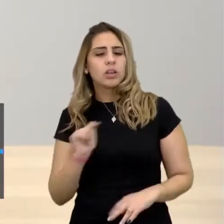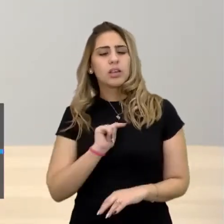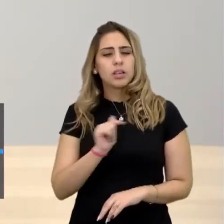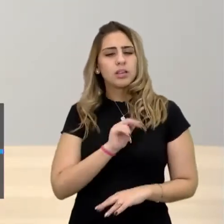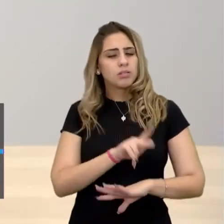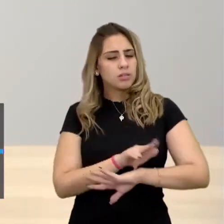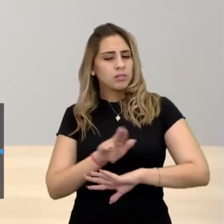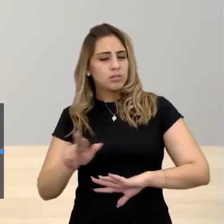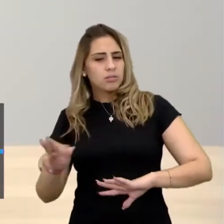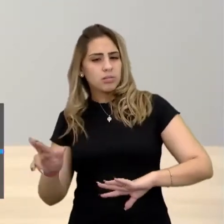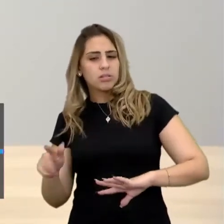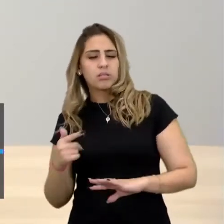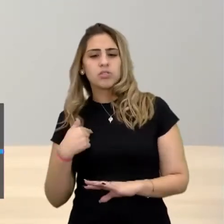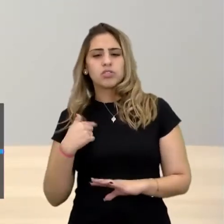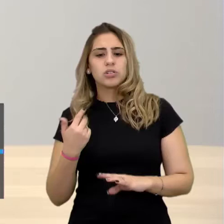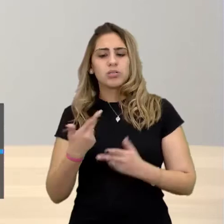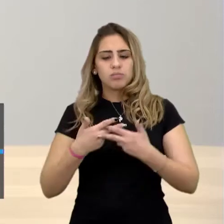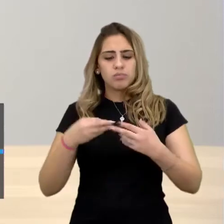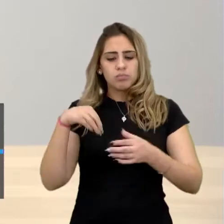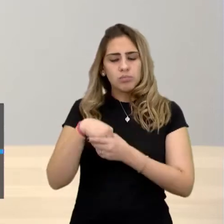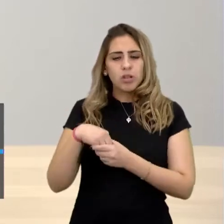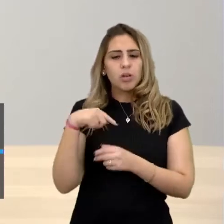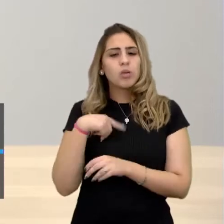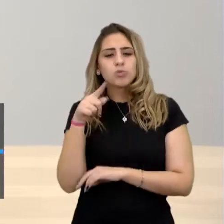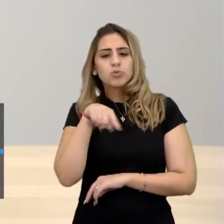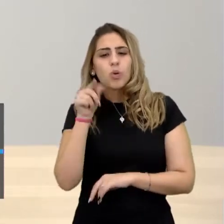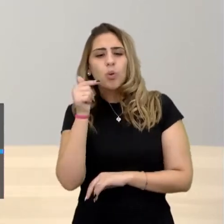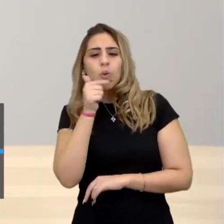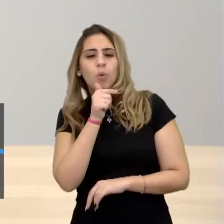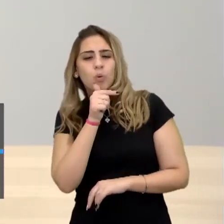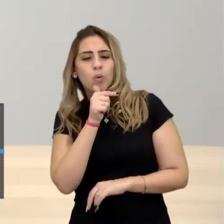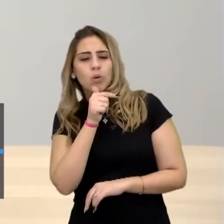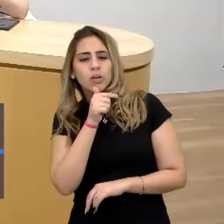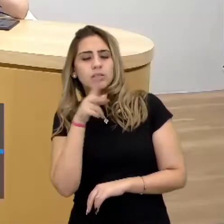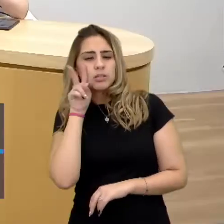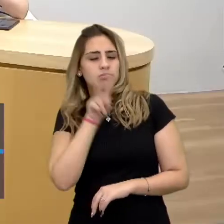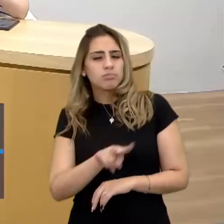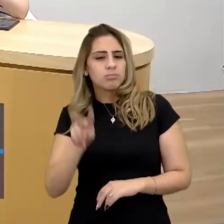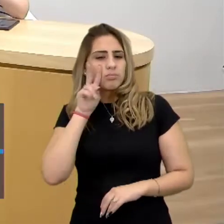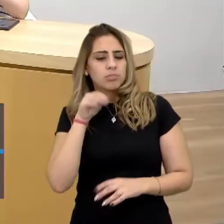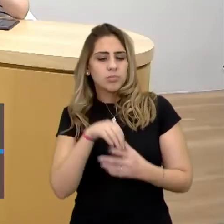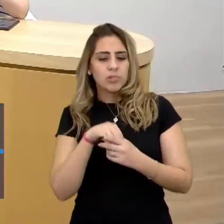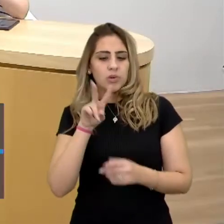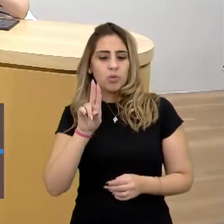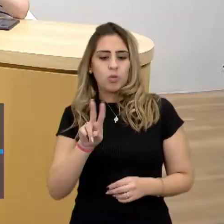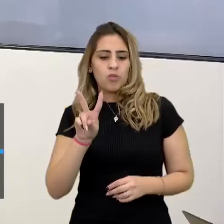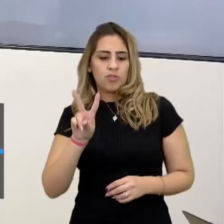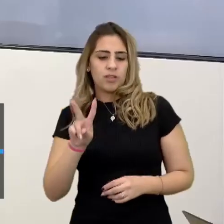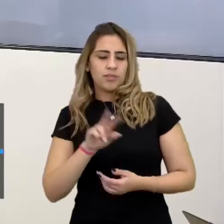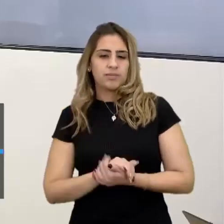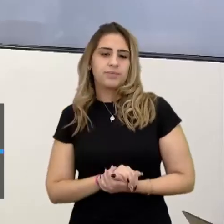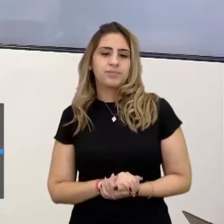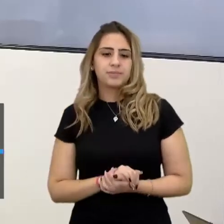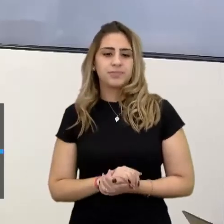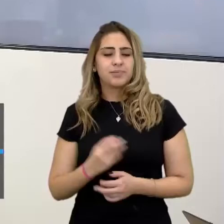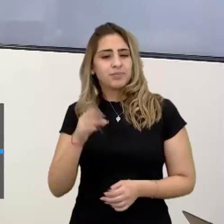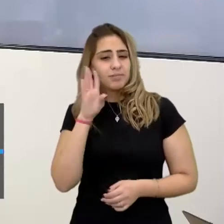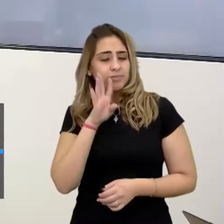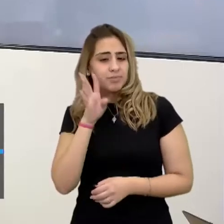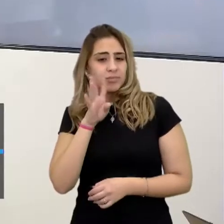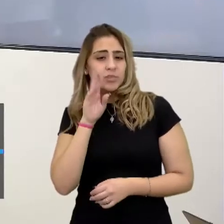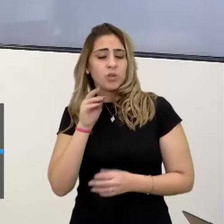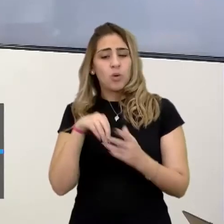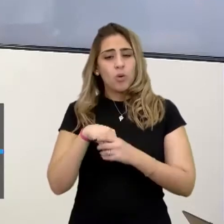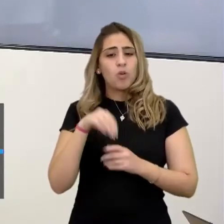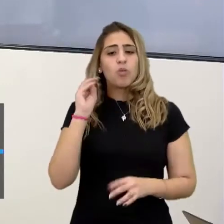uma série ali de células que eles conseguem, então, também enxergar na ultravioleta. Isso aí. Bacana. E parabéns que eu colocou o